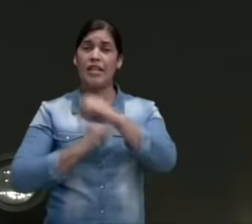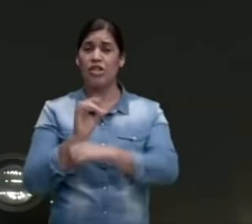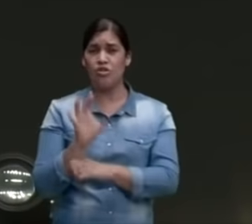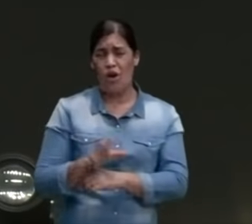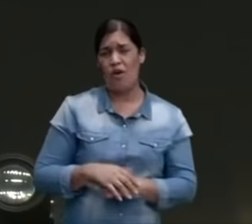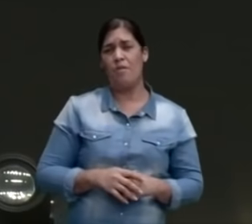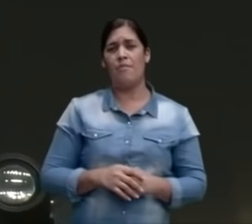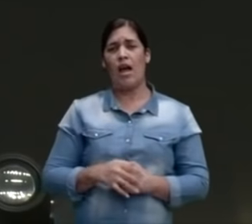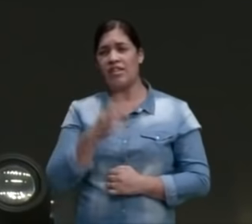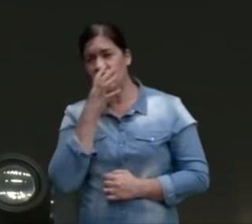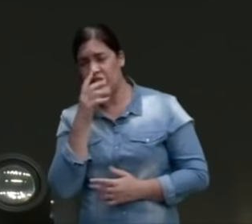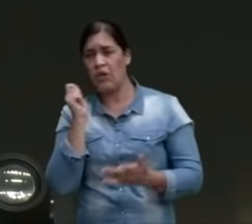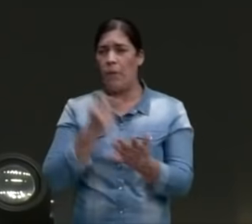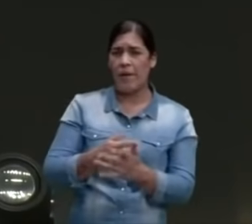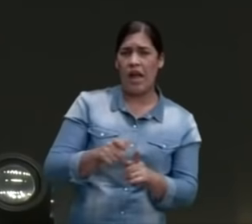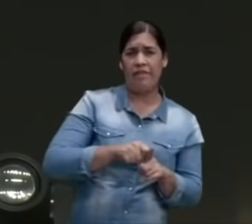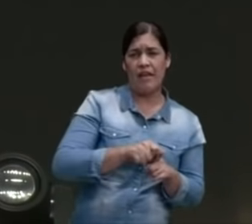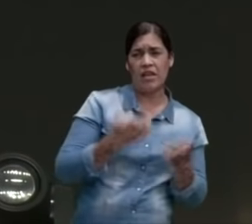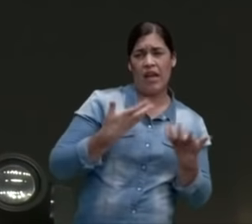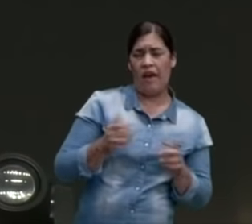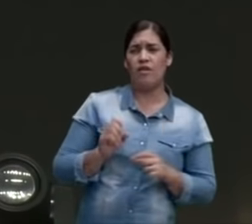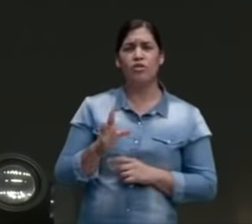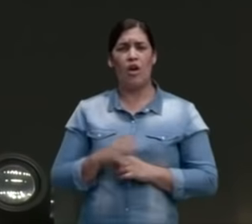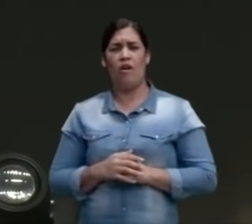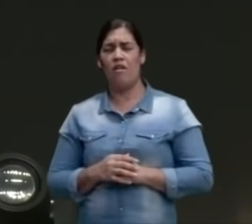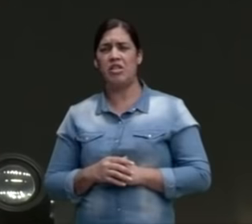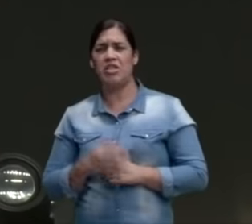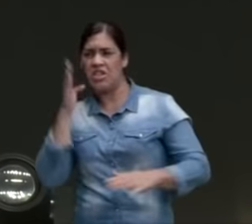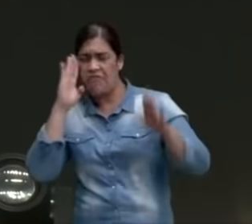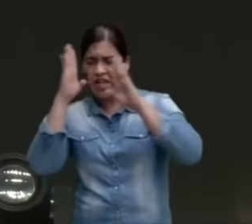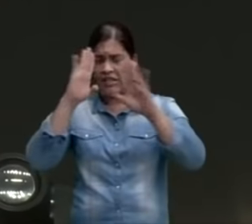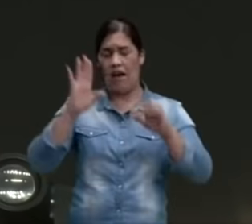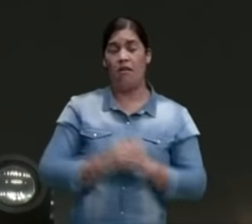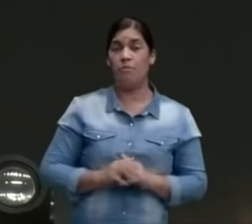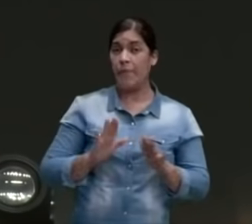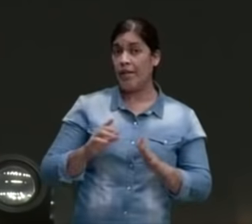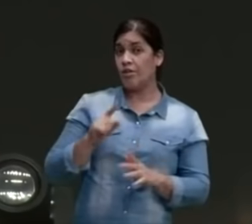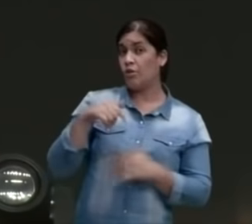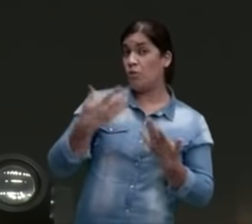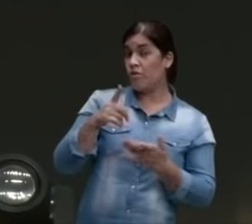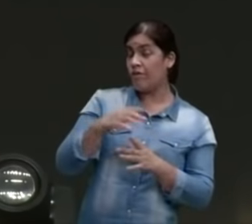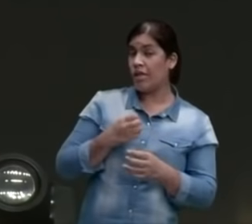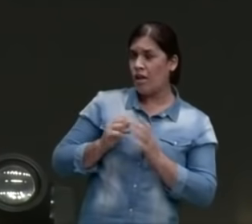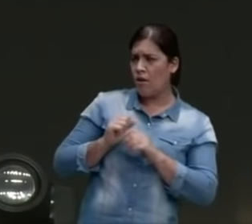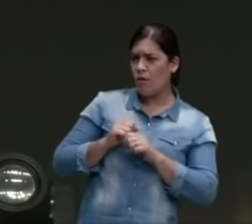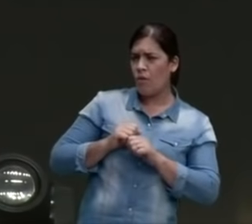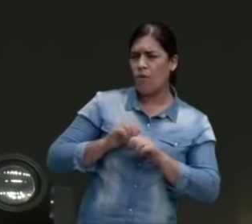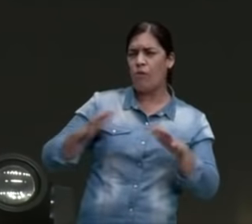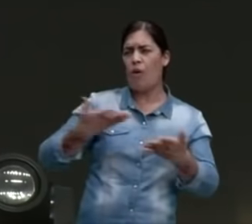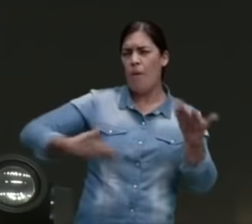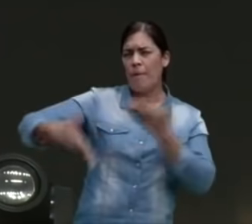para comprar aquele tênis que a gente quer, só para se divertir. Mas quando você compartilha uma mensagem de Deus, você